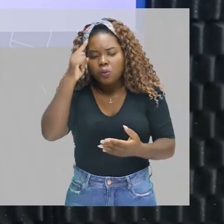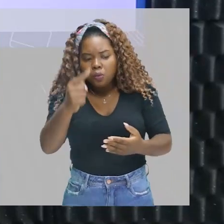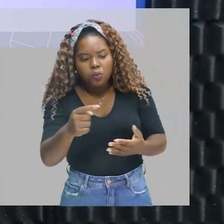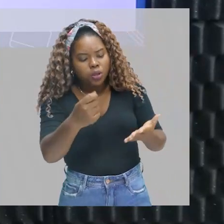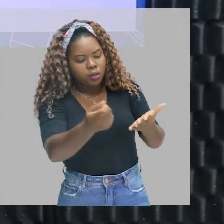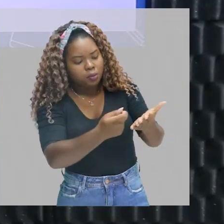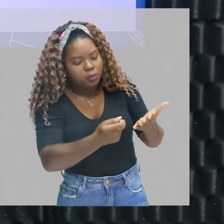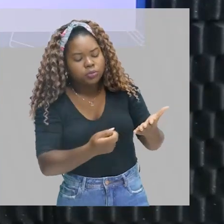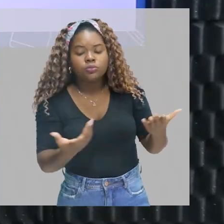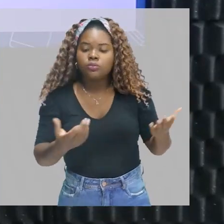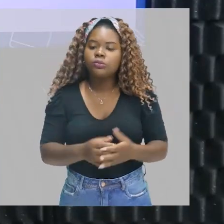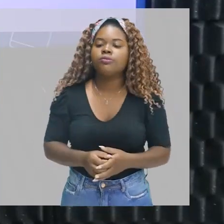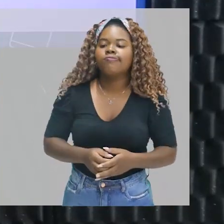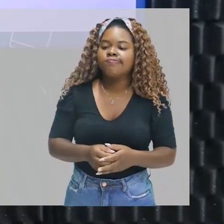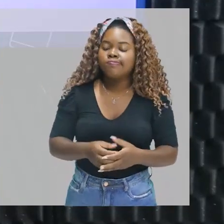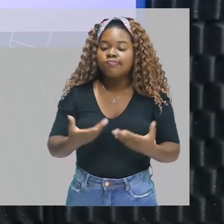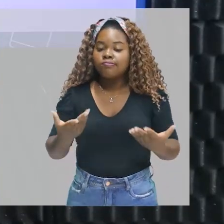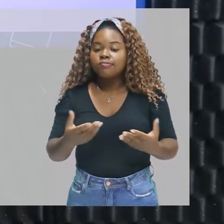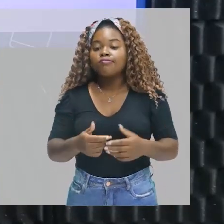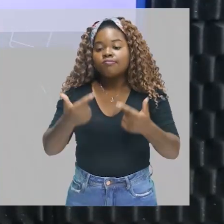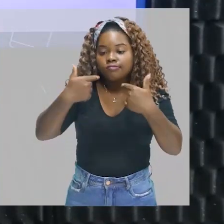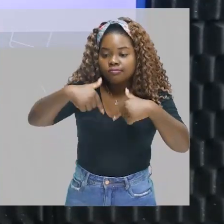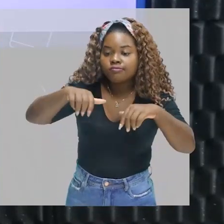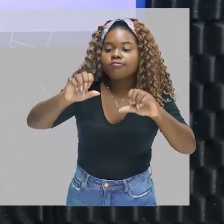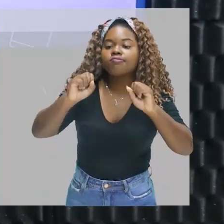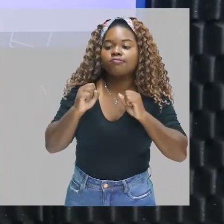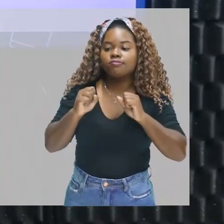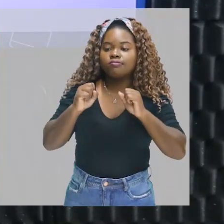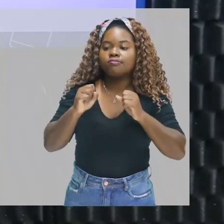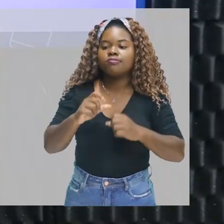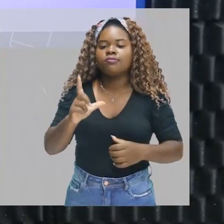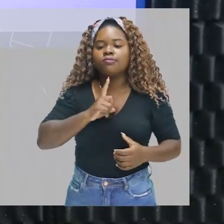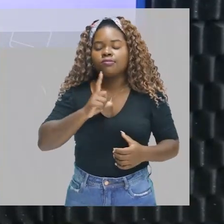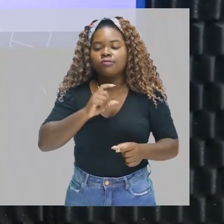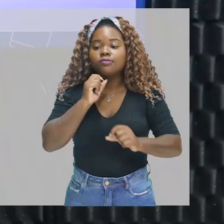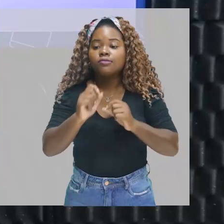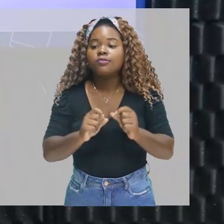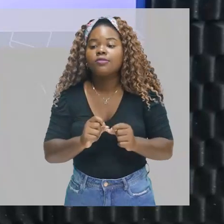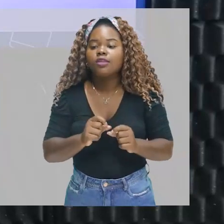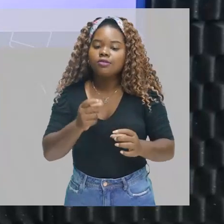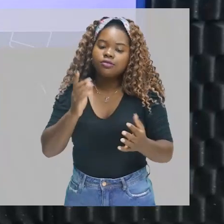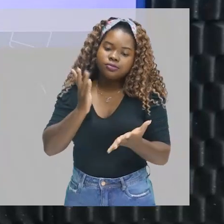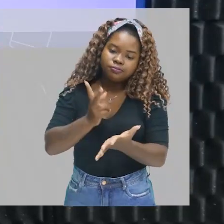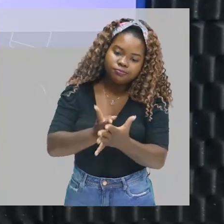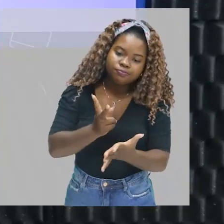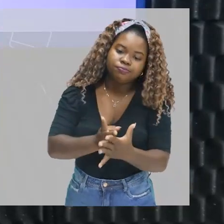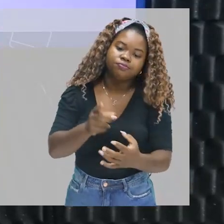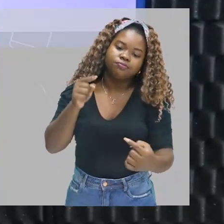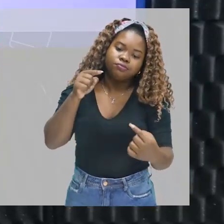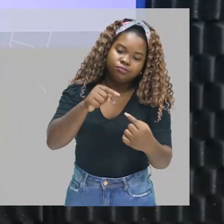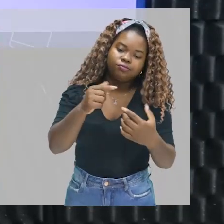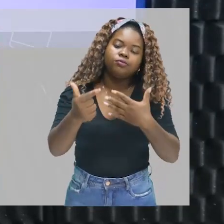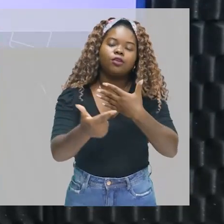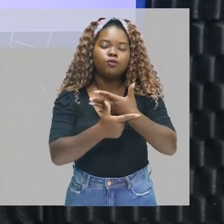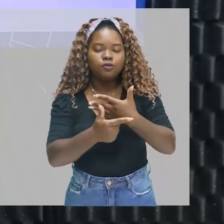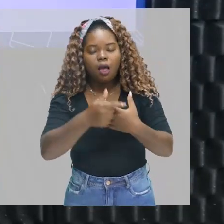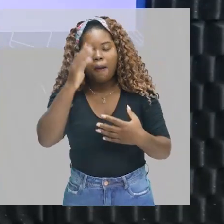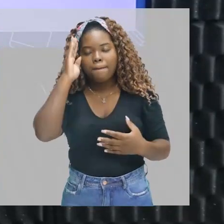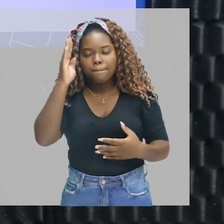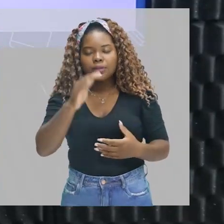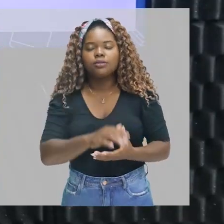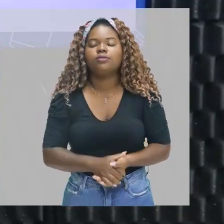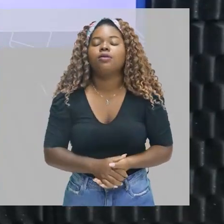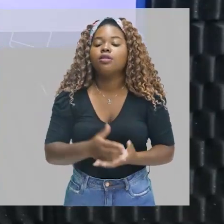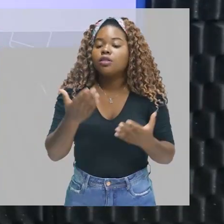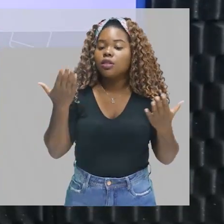uma instrução. Então, a linguagem, ela tem sempre um objetivo, ela tem uma função principal.